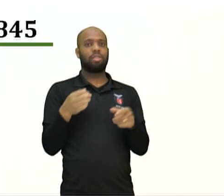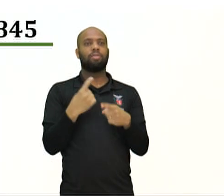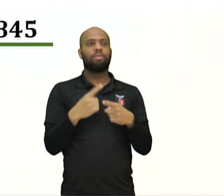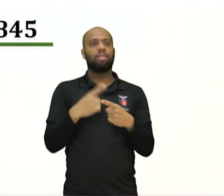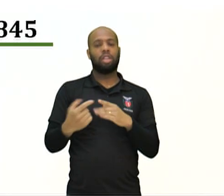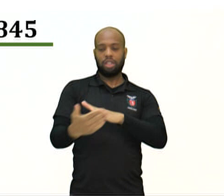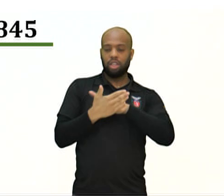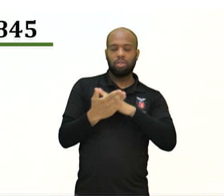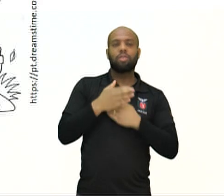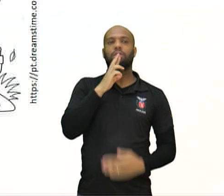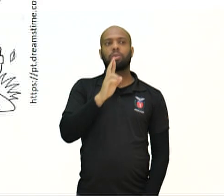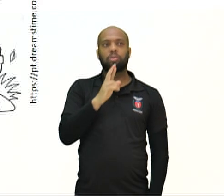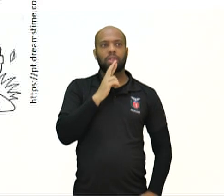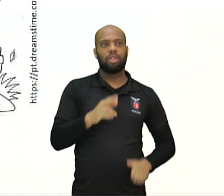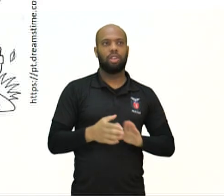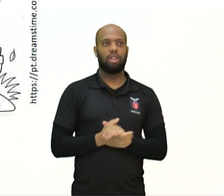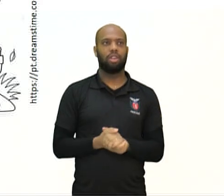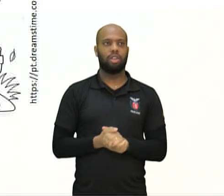a resolver.